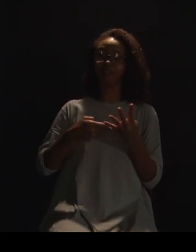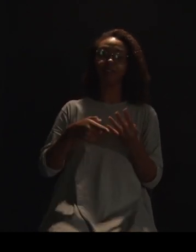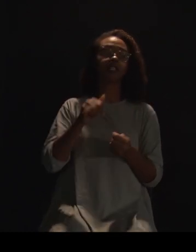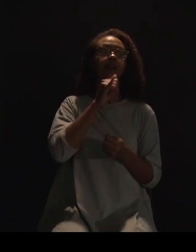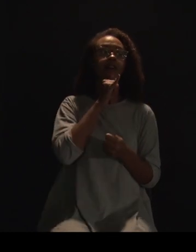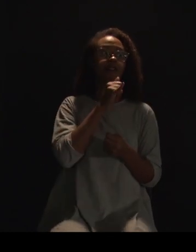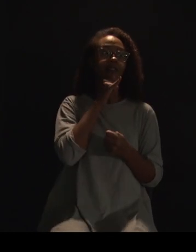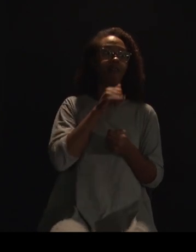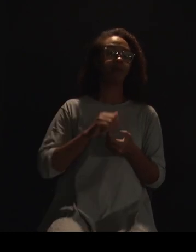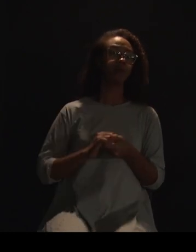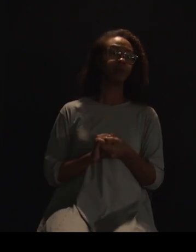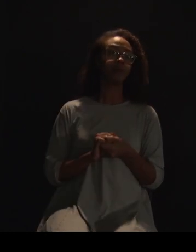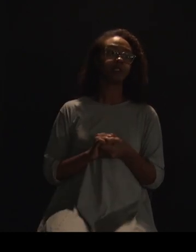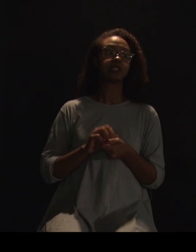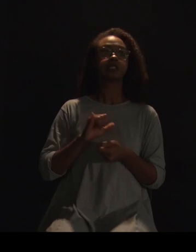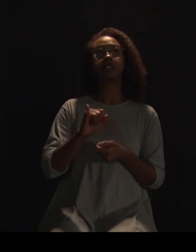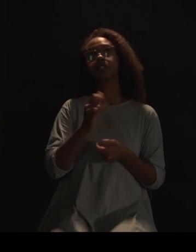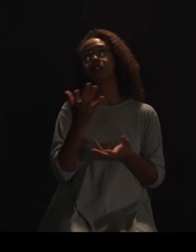quiser